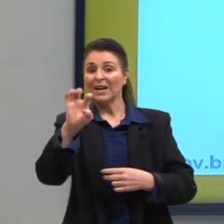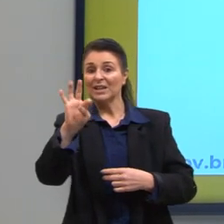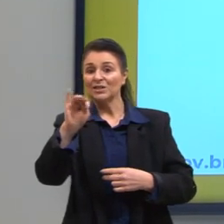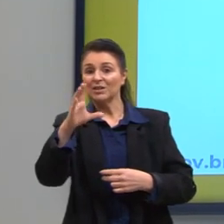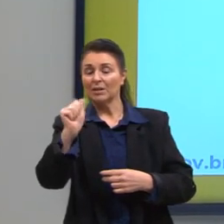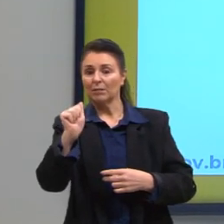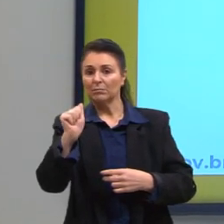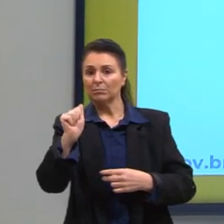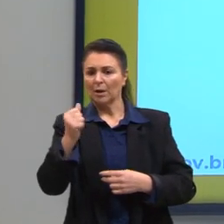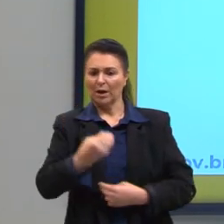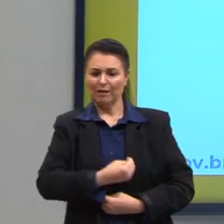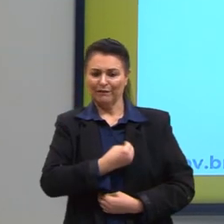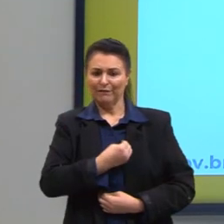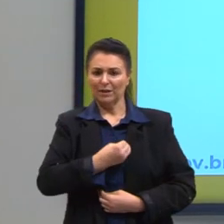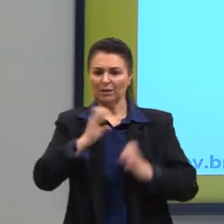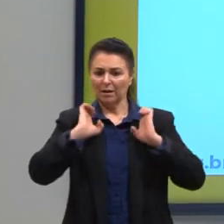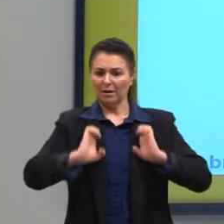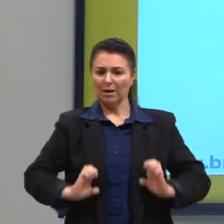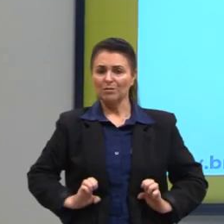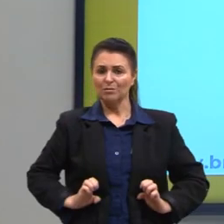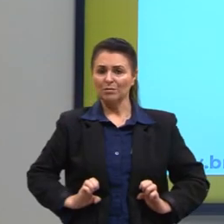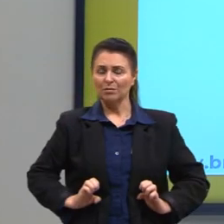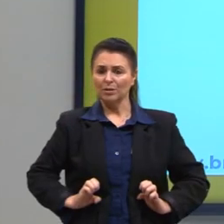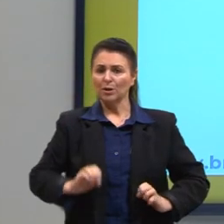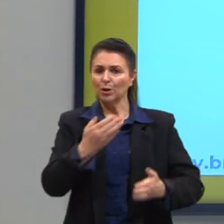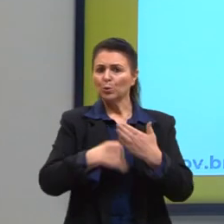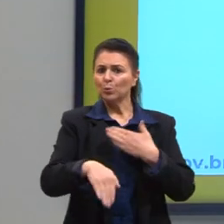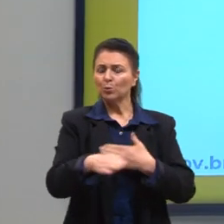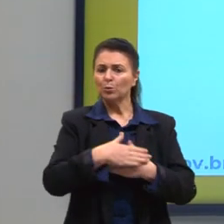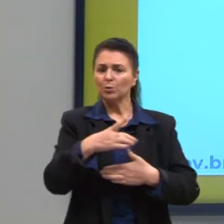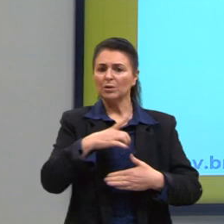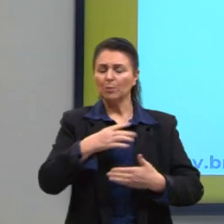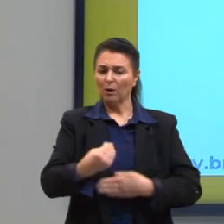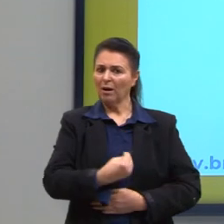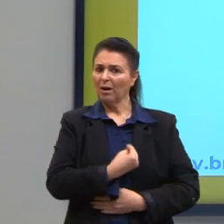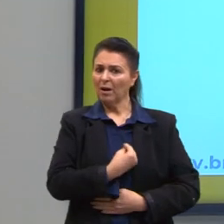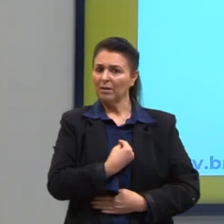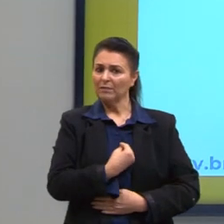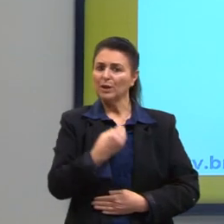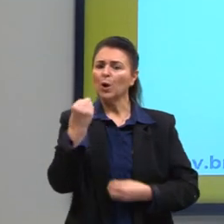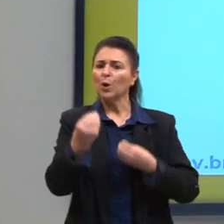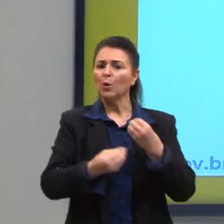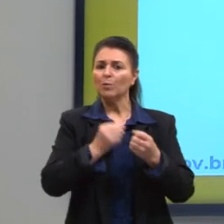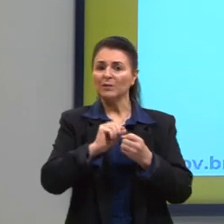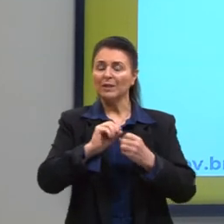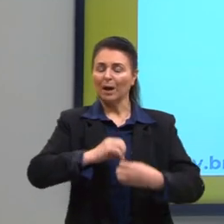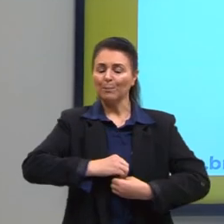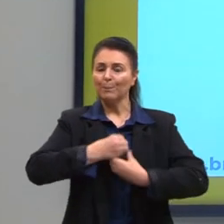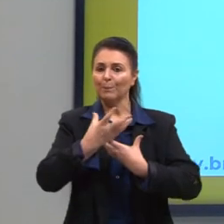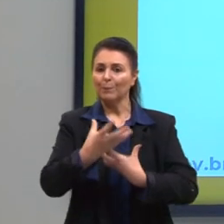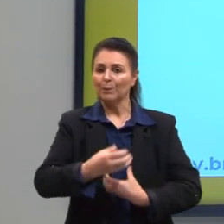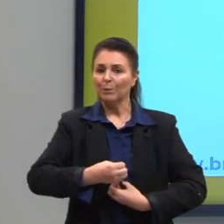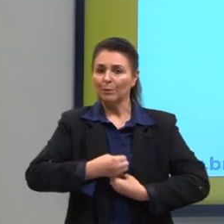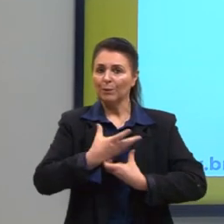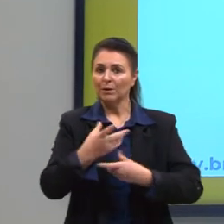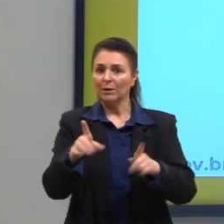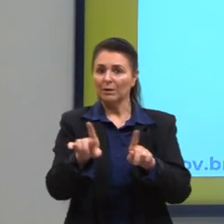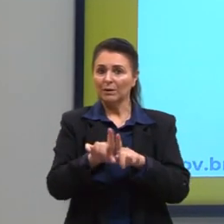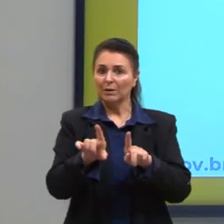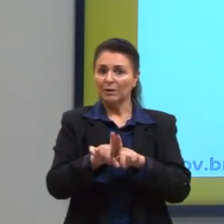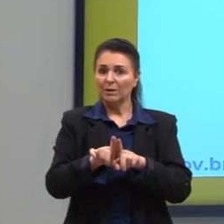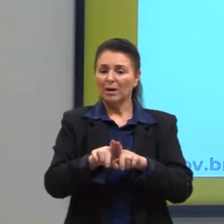aprofundar o que que vamos fazer com essa técnica que nós temos todo aí em relação à Vida esse até tal né ah e poética para